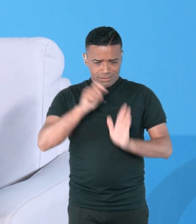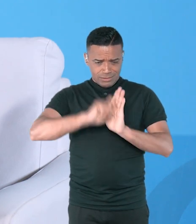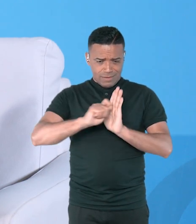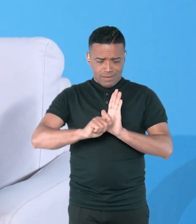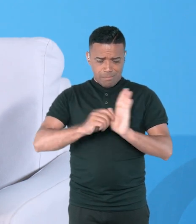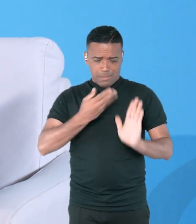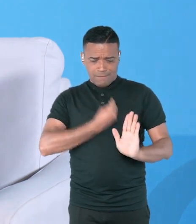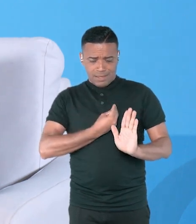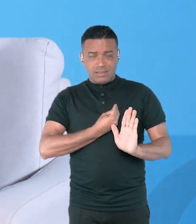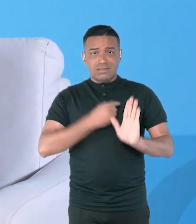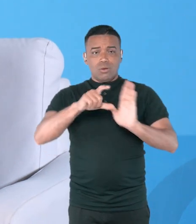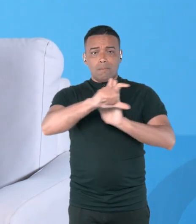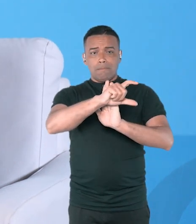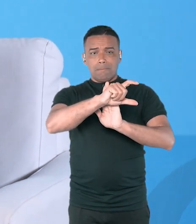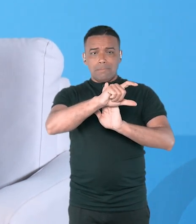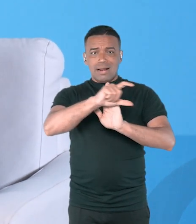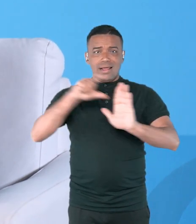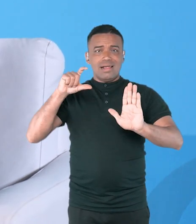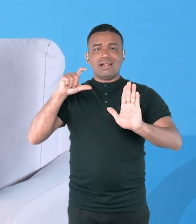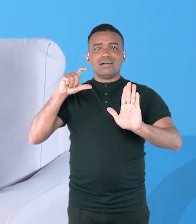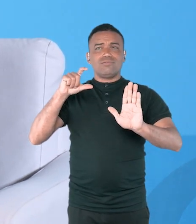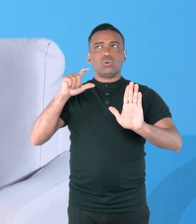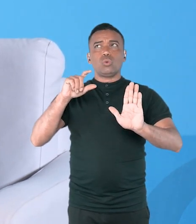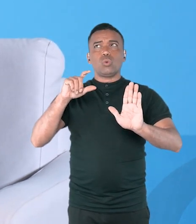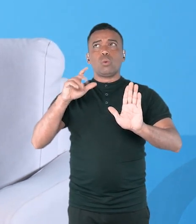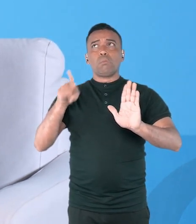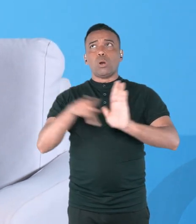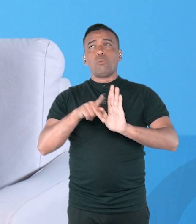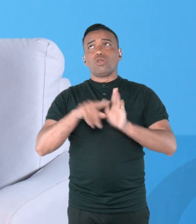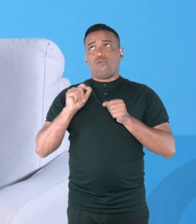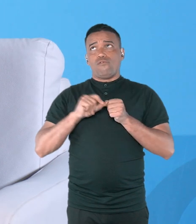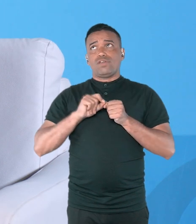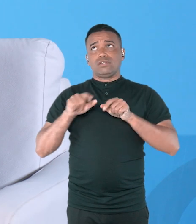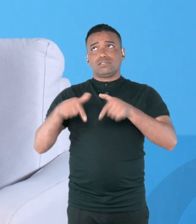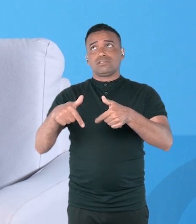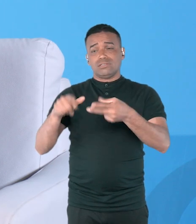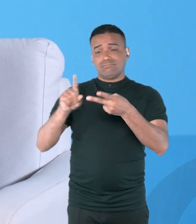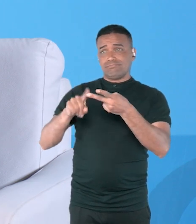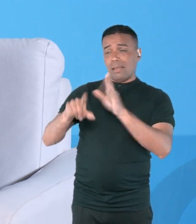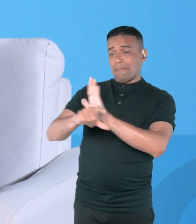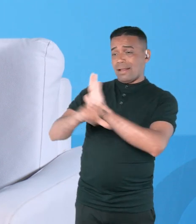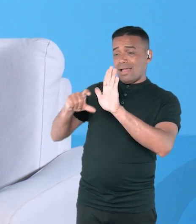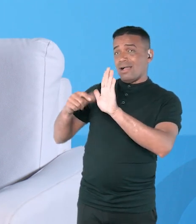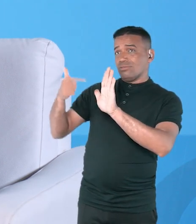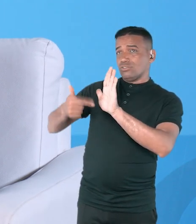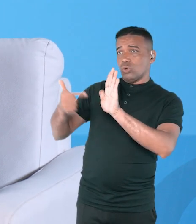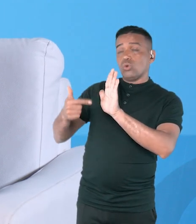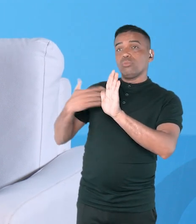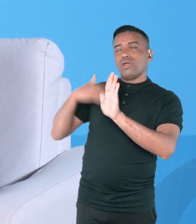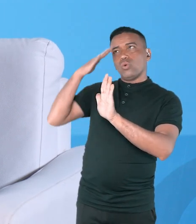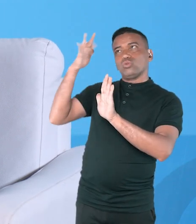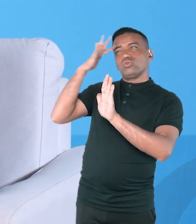biografia, eu ia escrever um parágrafo para aquilo que eu fiz e outro para aquilo que eu